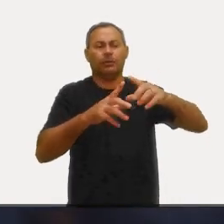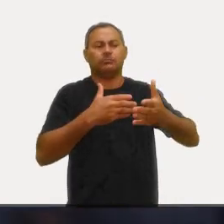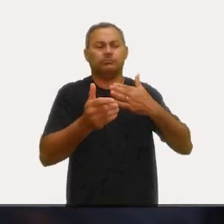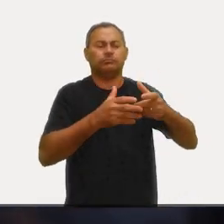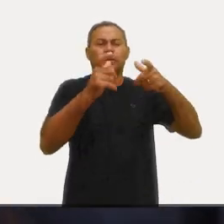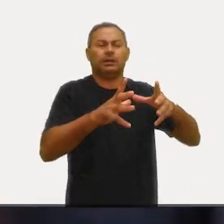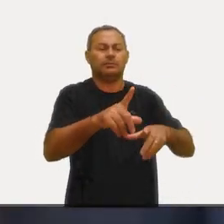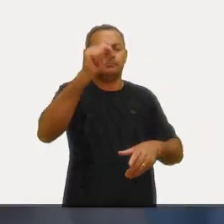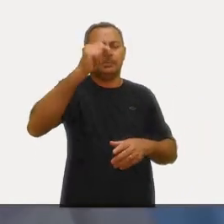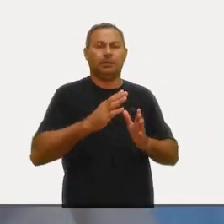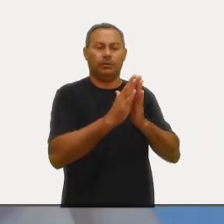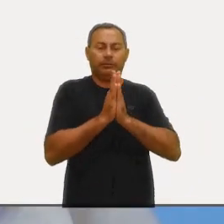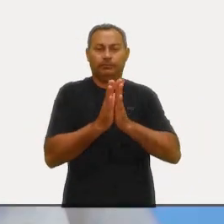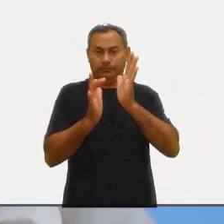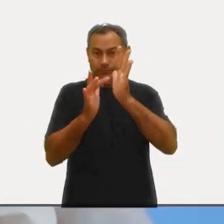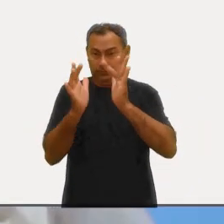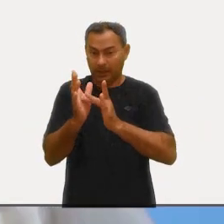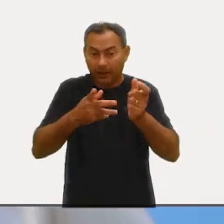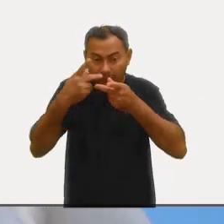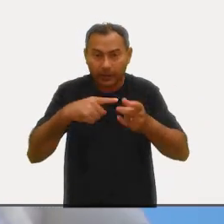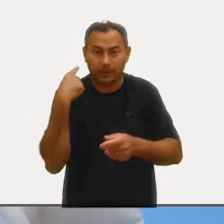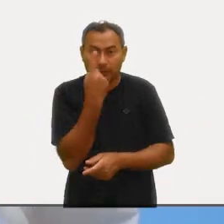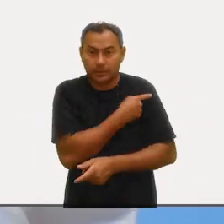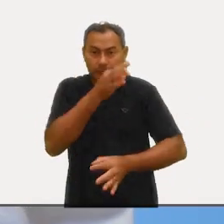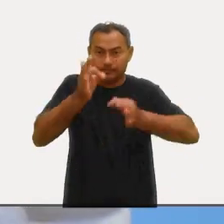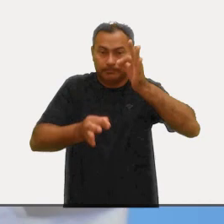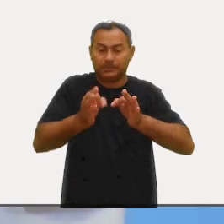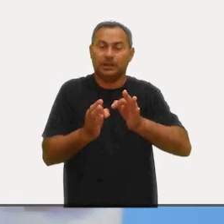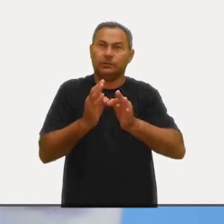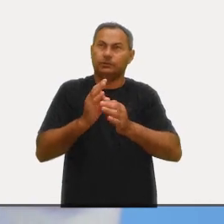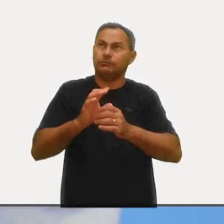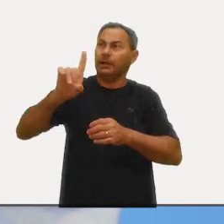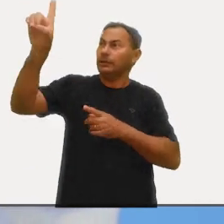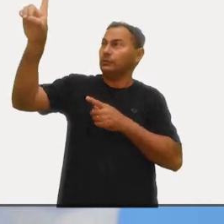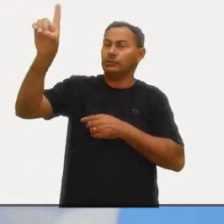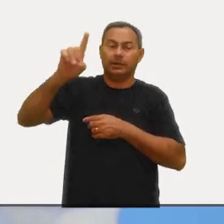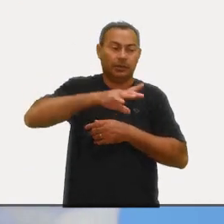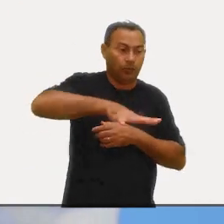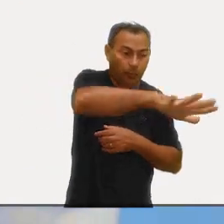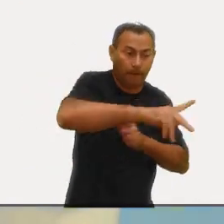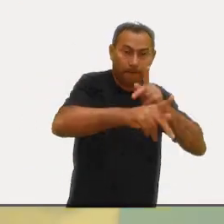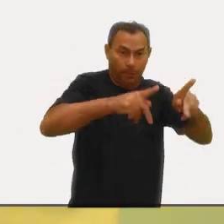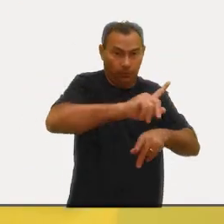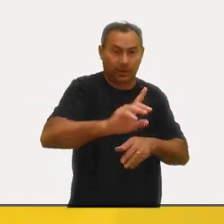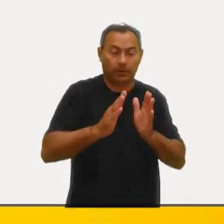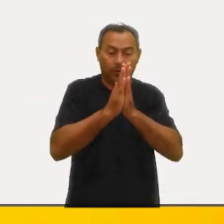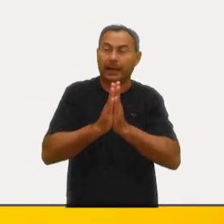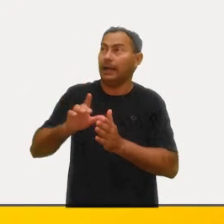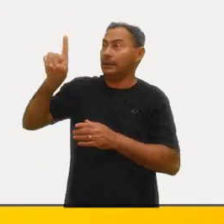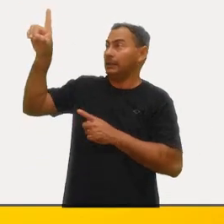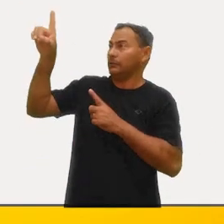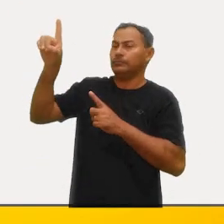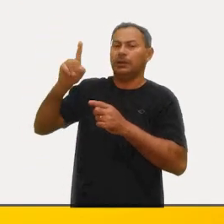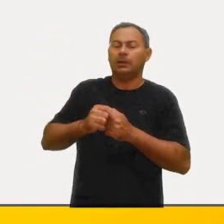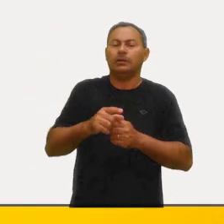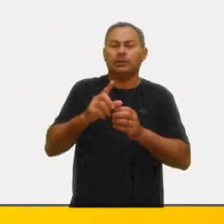eles decidissem orar. Jesus enfatizou que nossa justiça deve ser vertical e não horizontal. Mas quando você